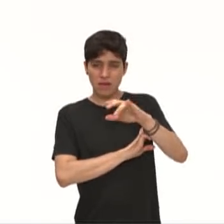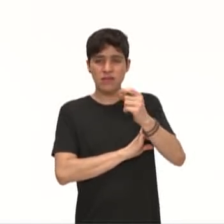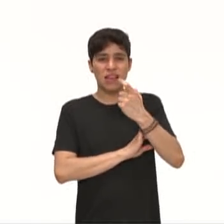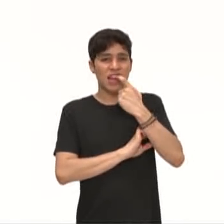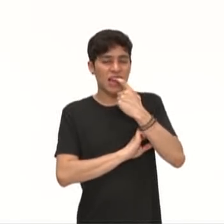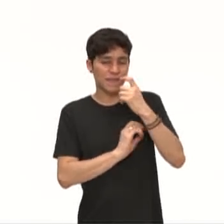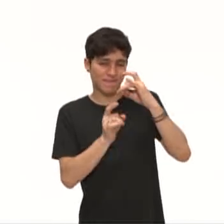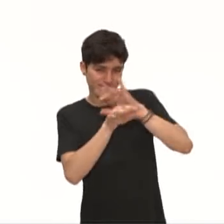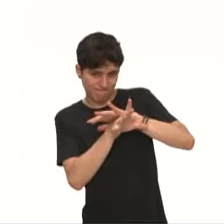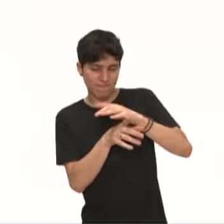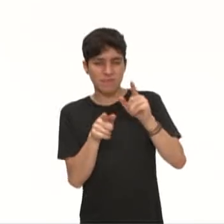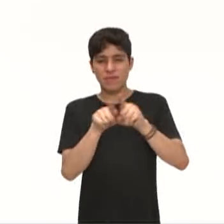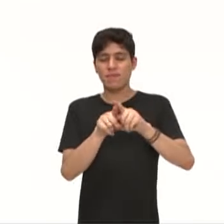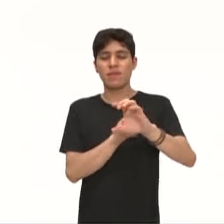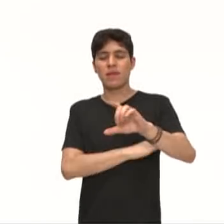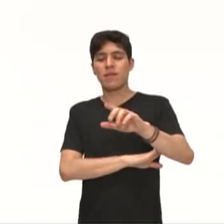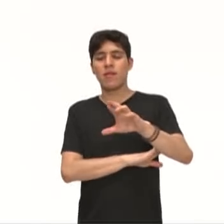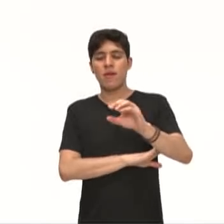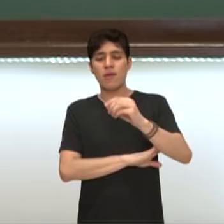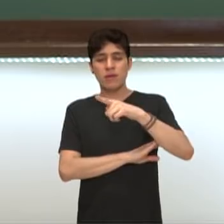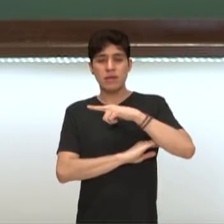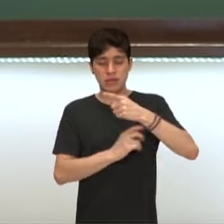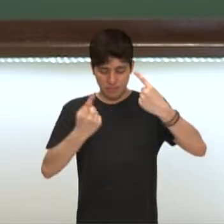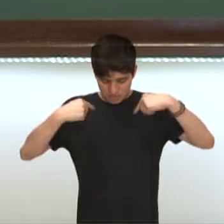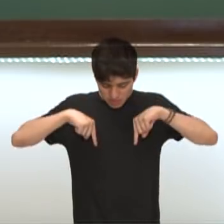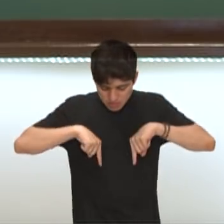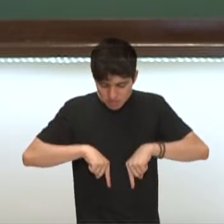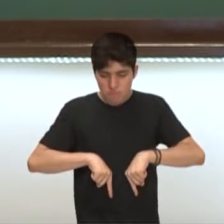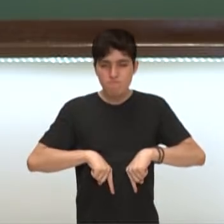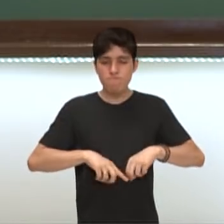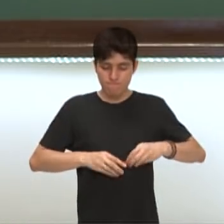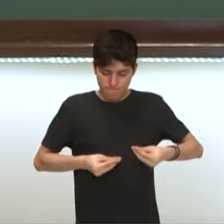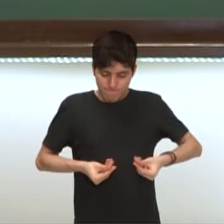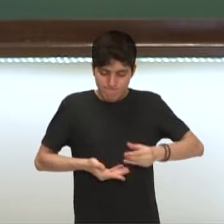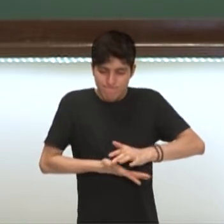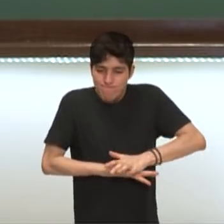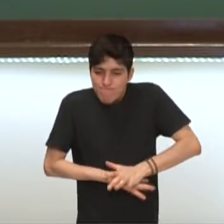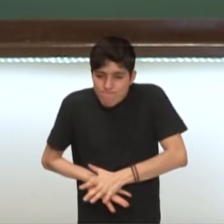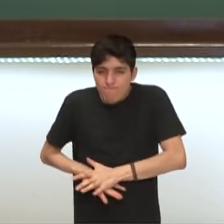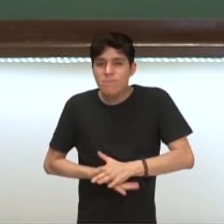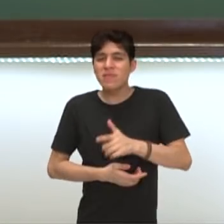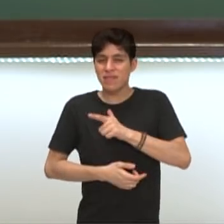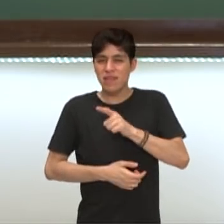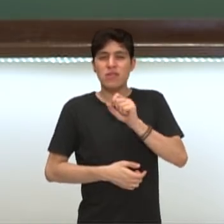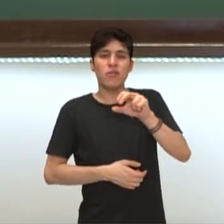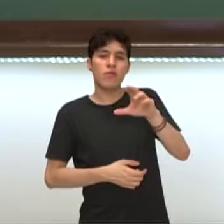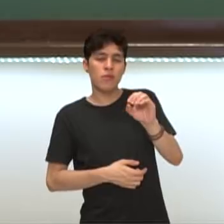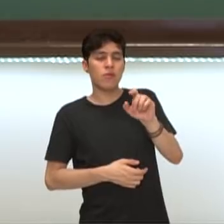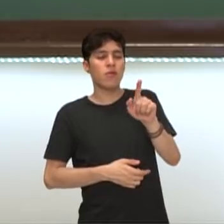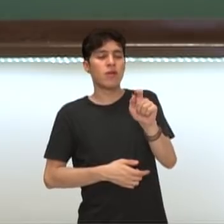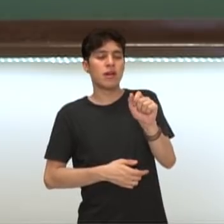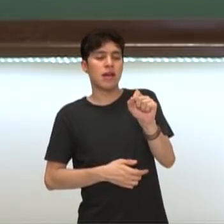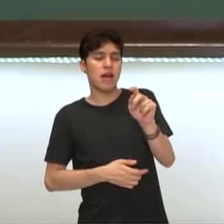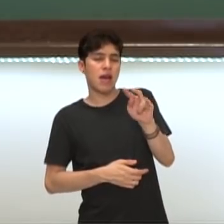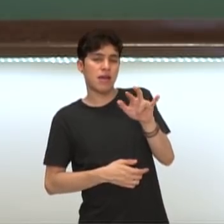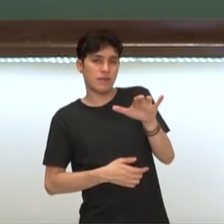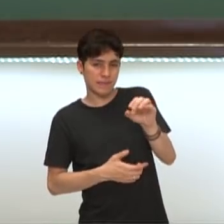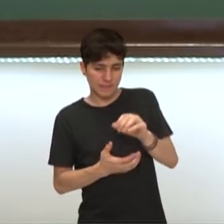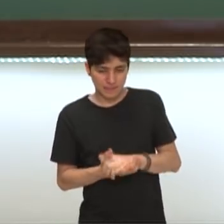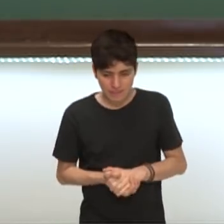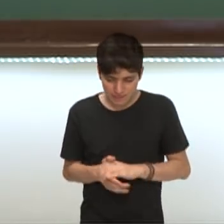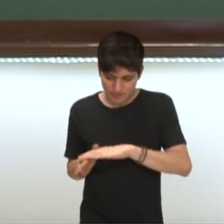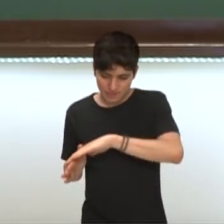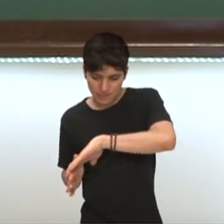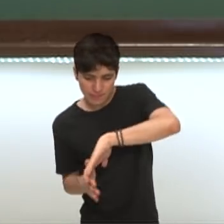e o cloro, presente no suco gástrico, né, do nosso estômago. Muito bem. Relacionando com a saúde,